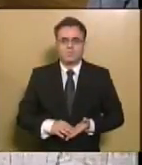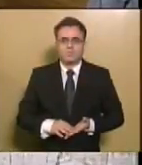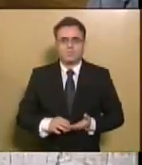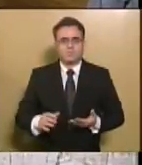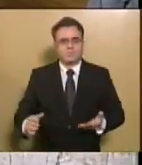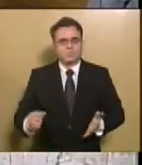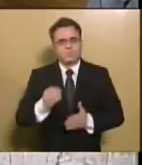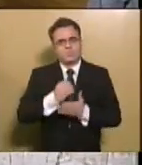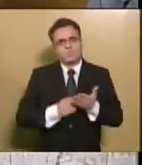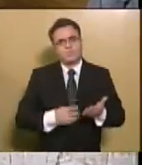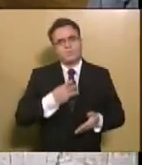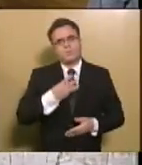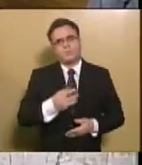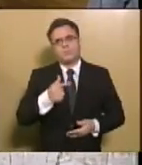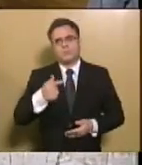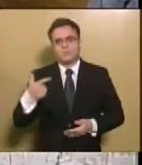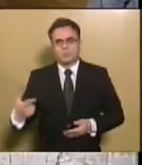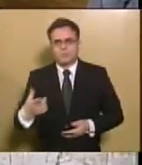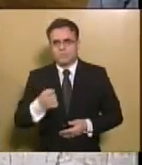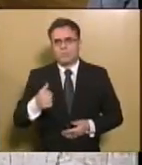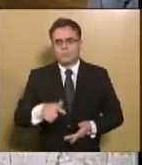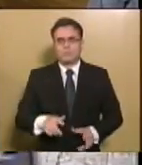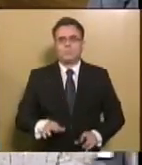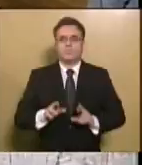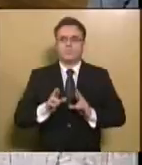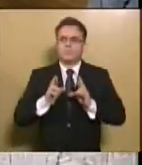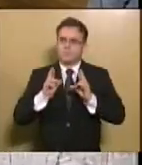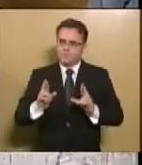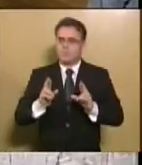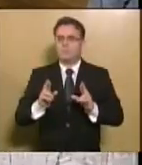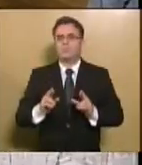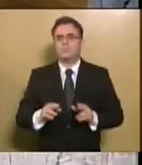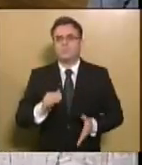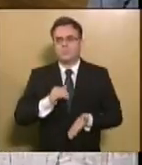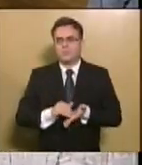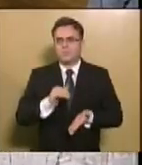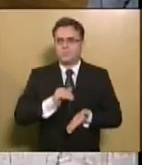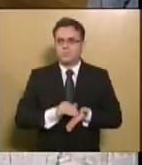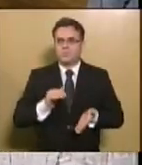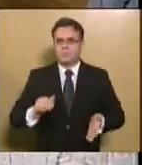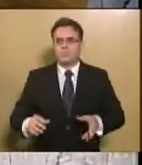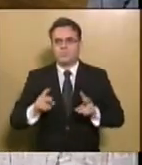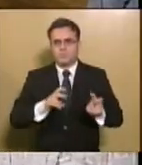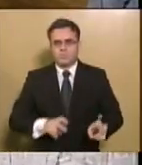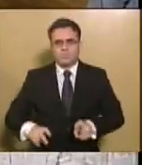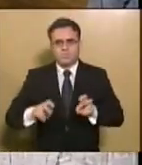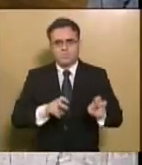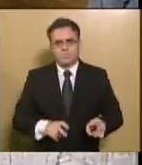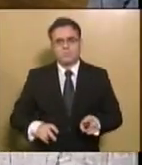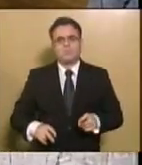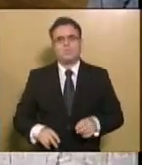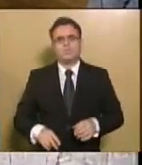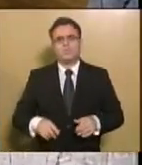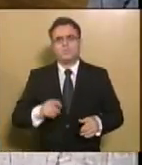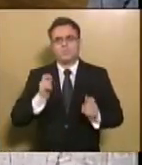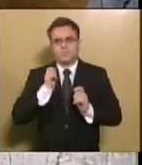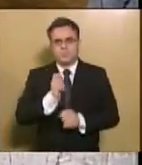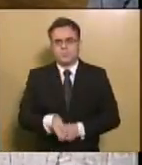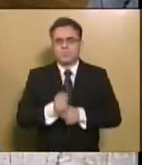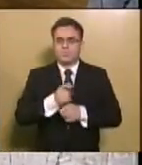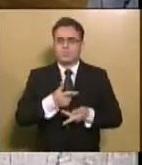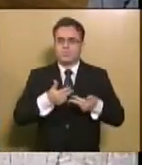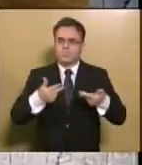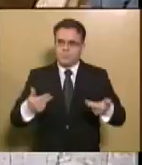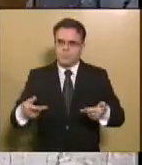Ofício de número 372, 2017, Secretaria do Estado da Agricultura, Desenvolvimento Agrário e Pesca, gabinete